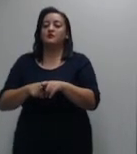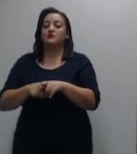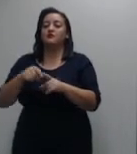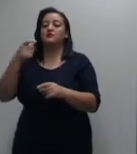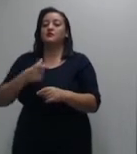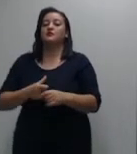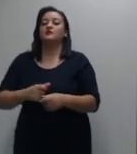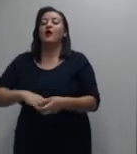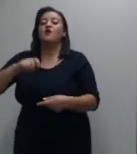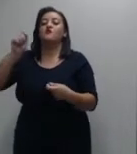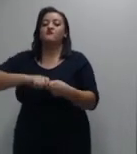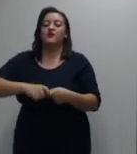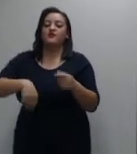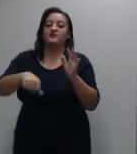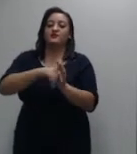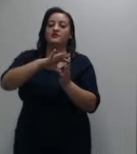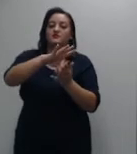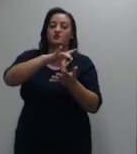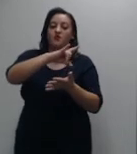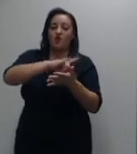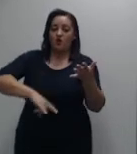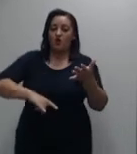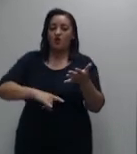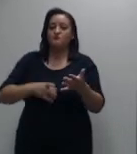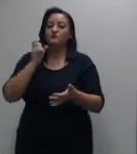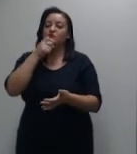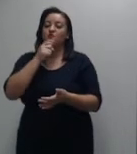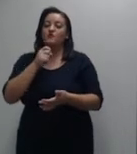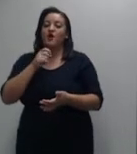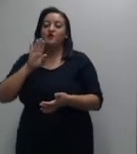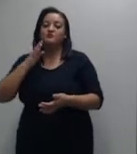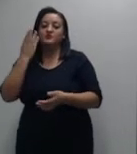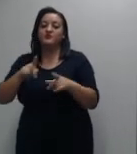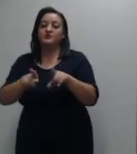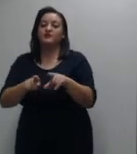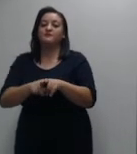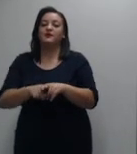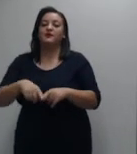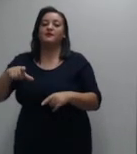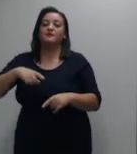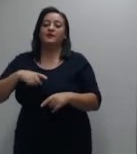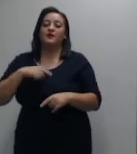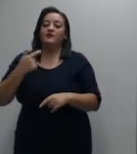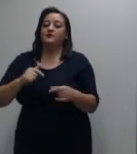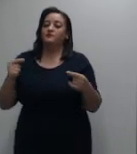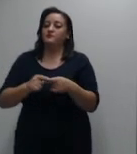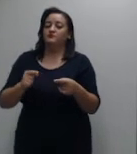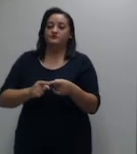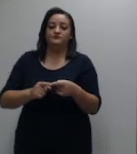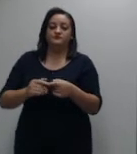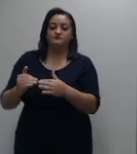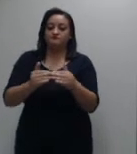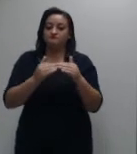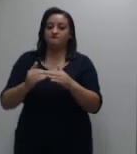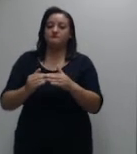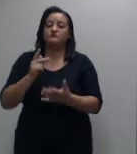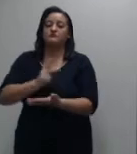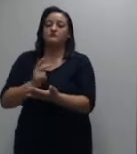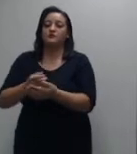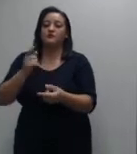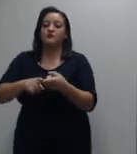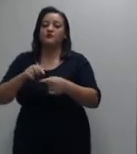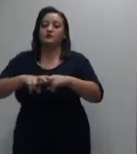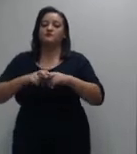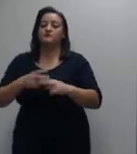falsificadores de documentos e mentirosos fácil pense que não há interesse processual da pretensão rotatória porquanto